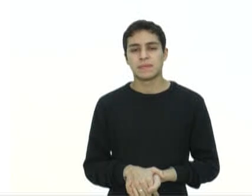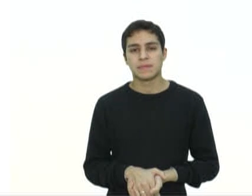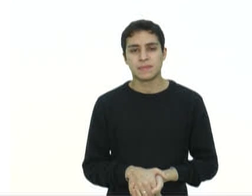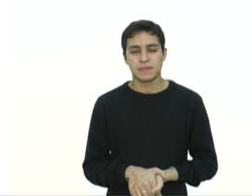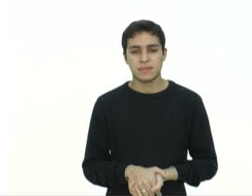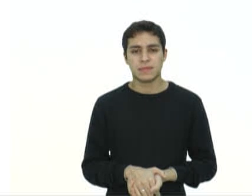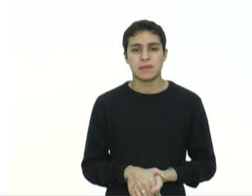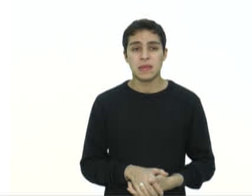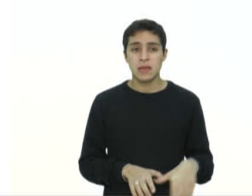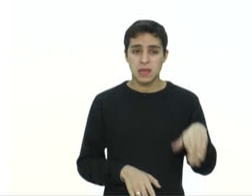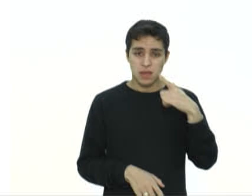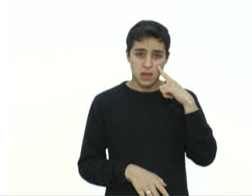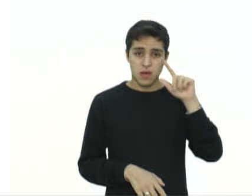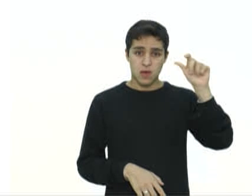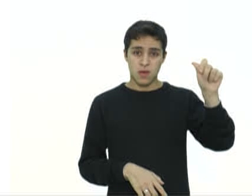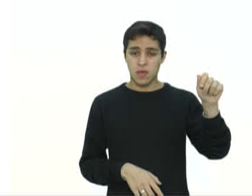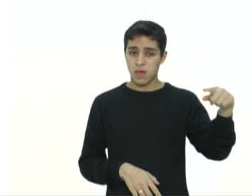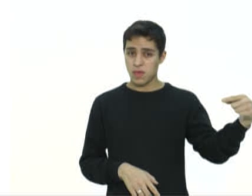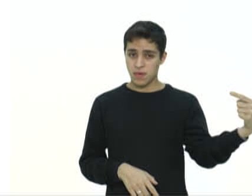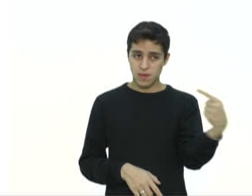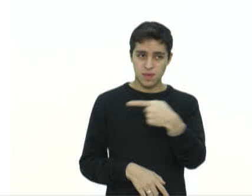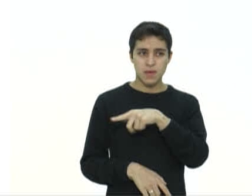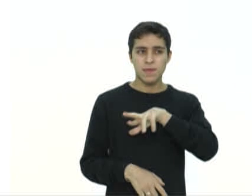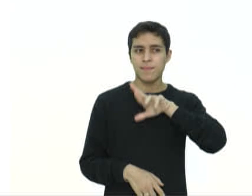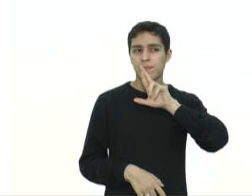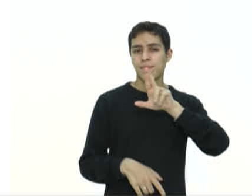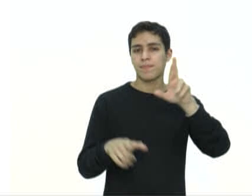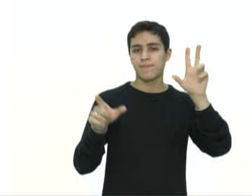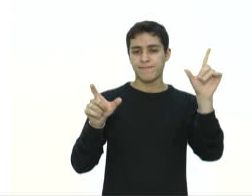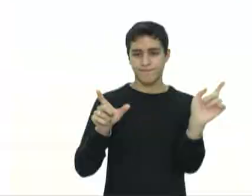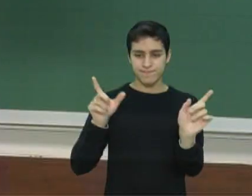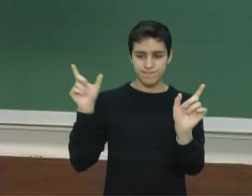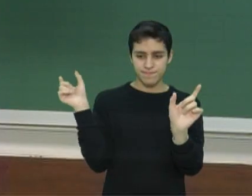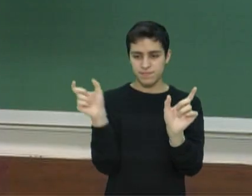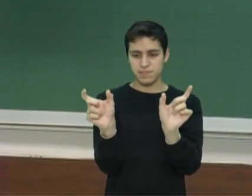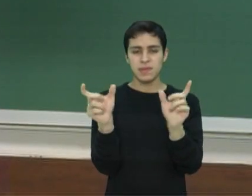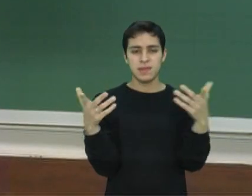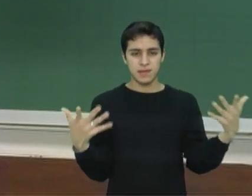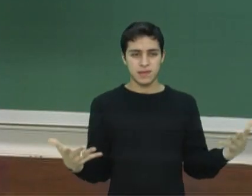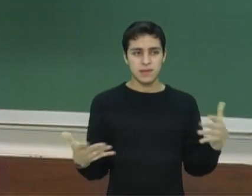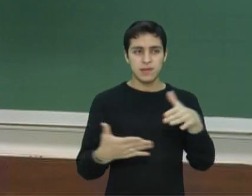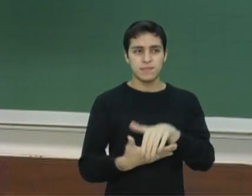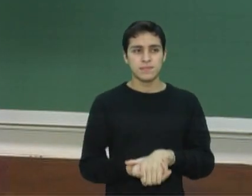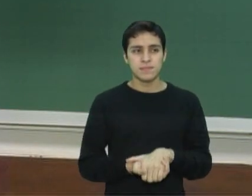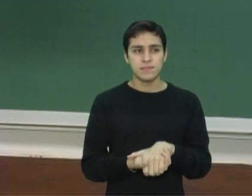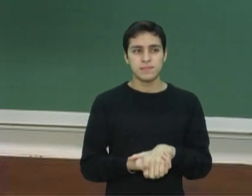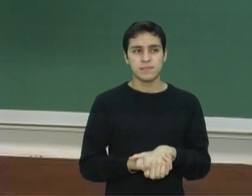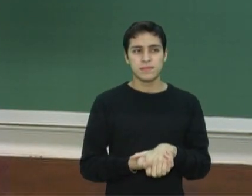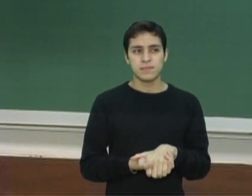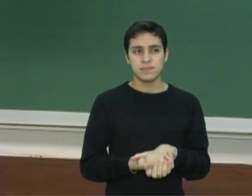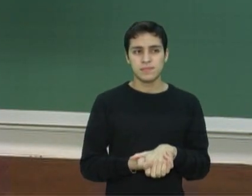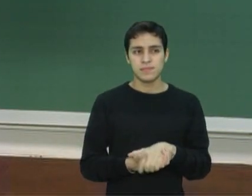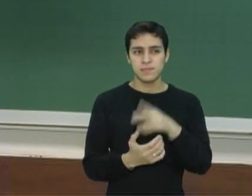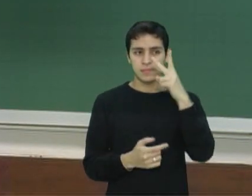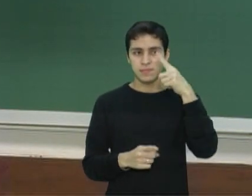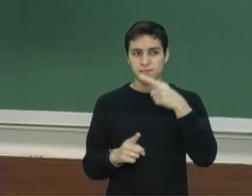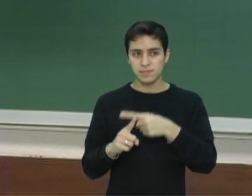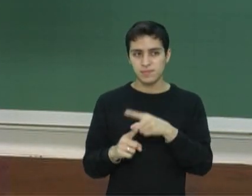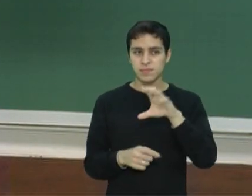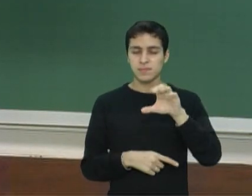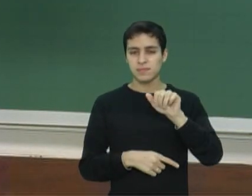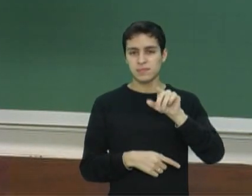la A, busca la cadena. A palavrinha que nós temos aqui, que foi utilizada 2 vezes